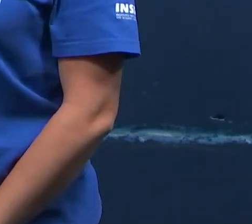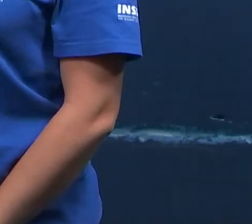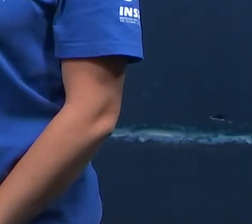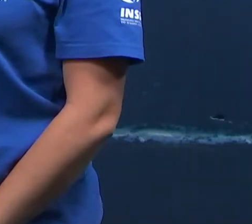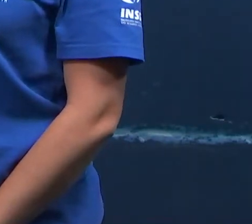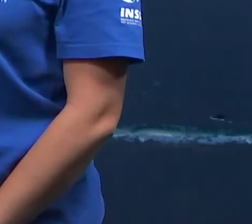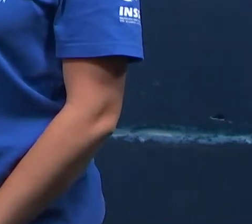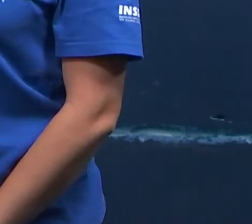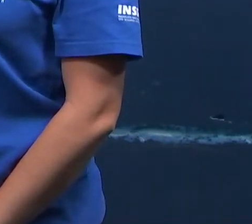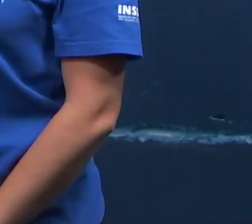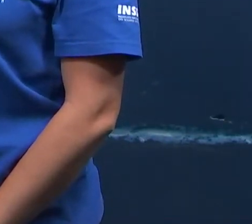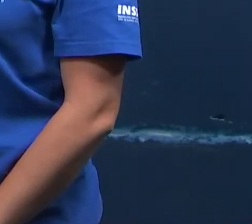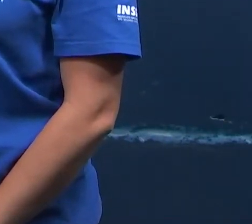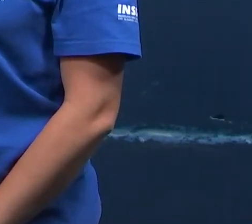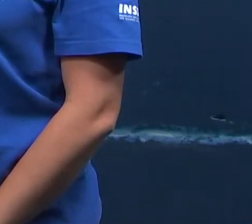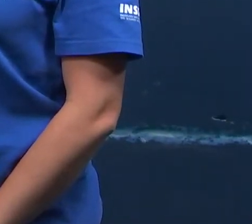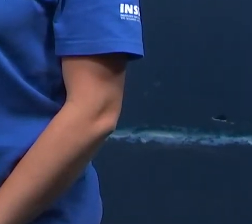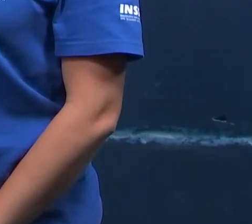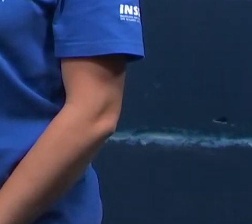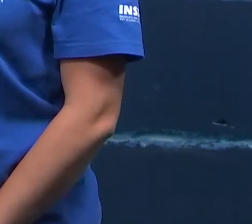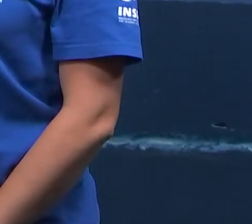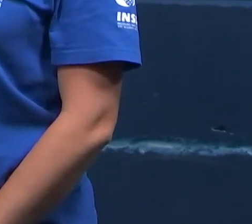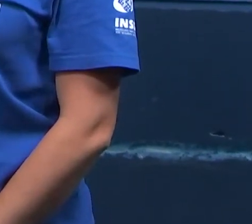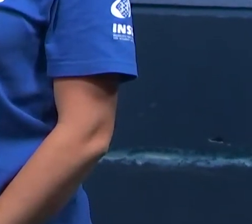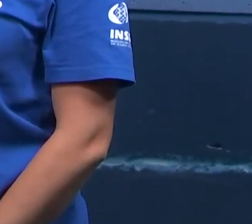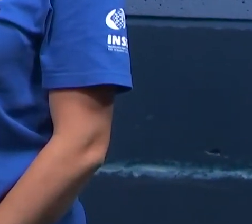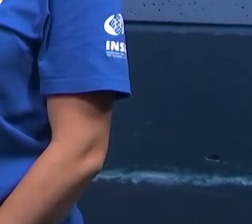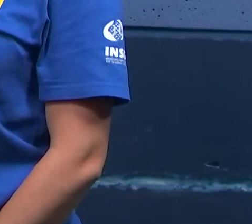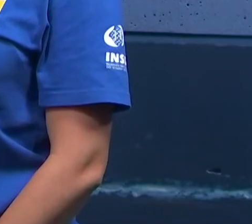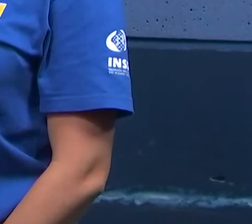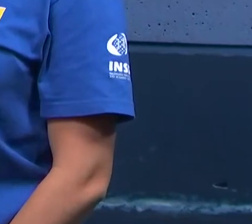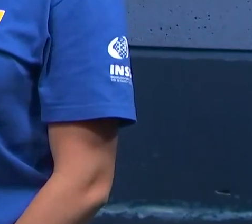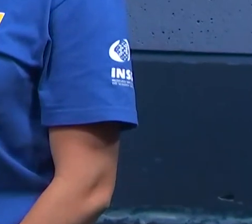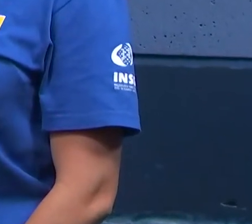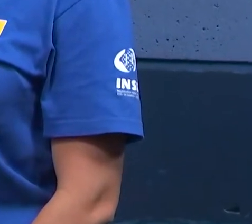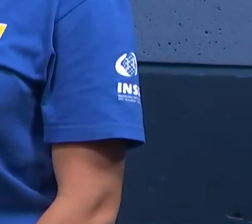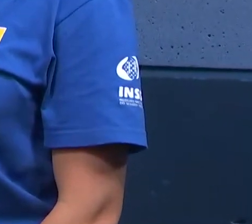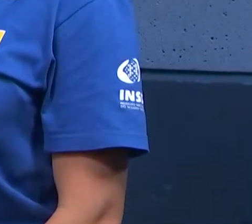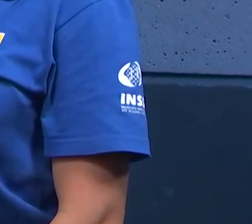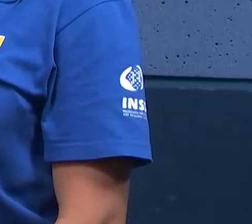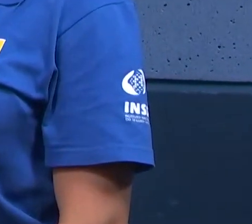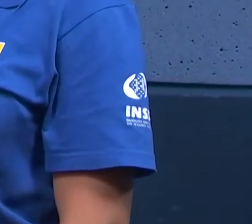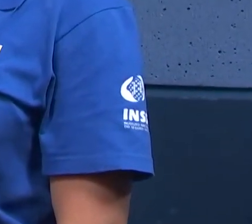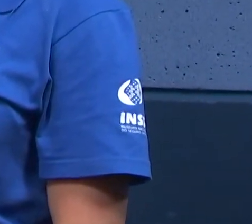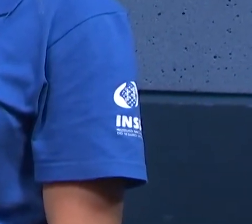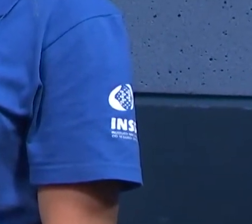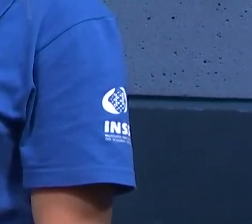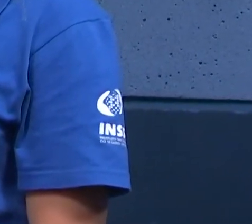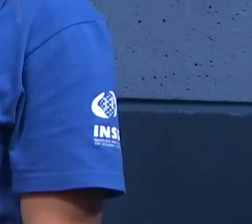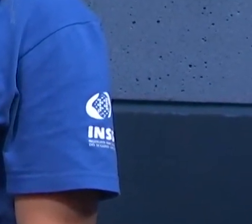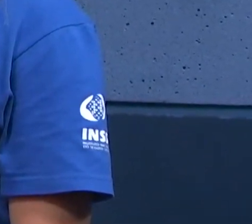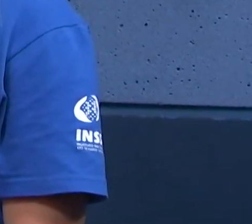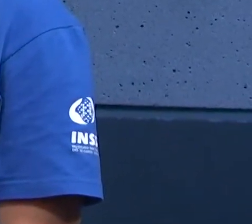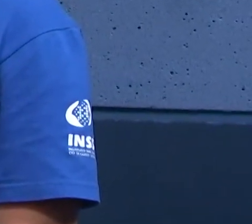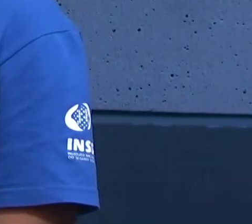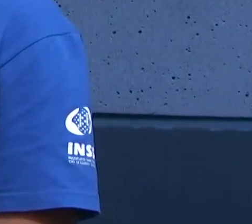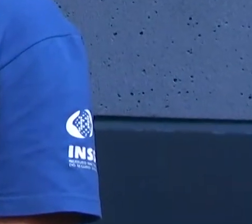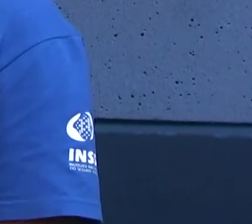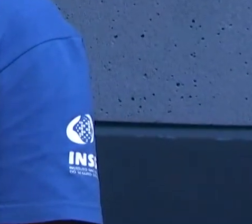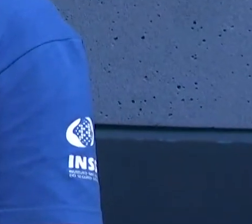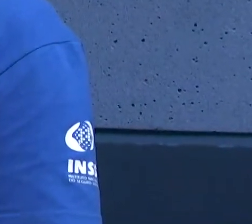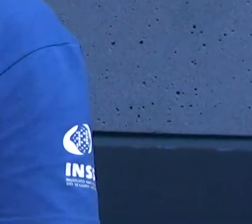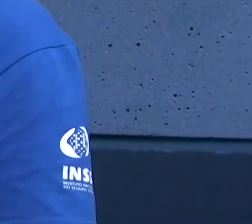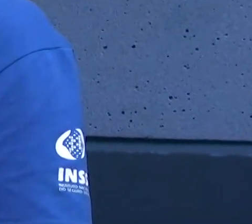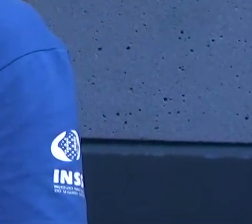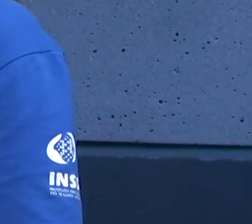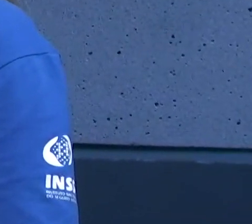é? Mas eu acho que mesmo assim tem muitas dúvidas por aí. E é essa pergunta que eu gostaria de fazer para você. Quais as